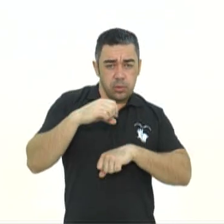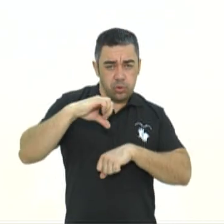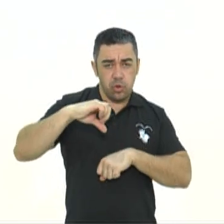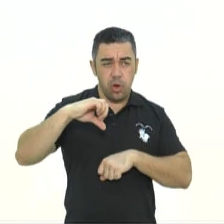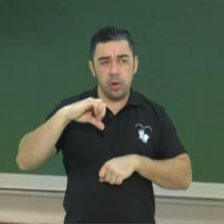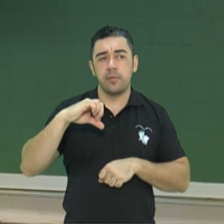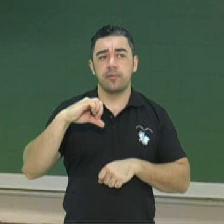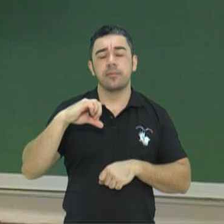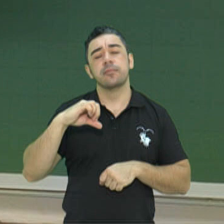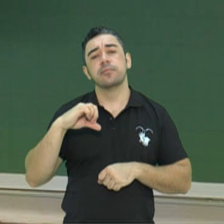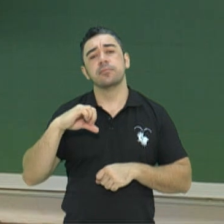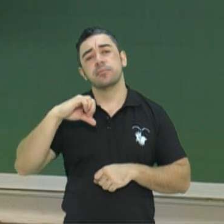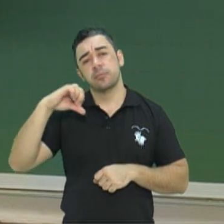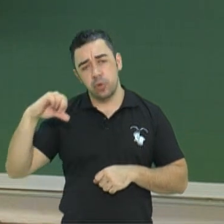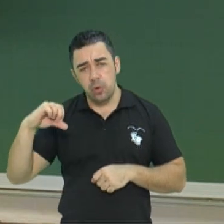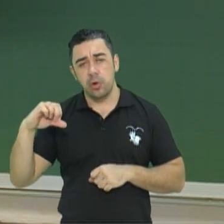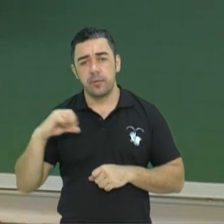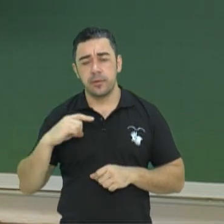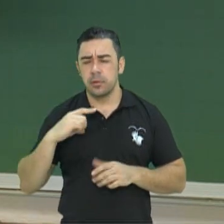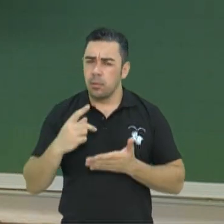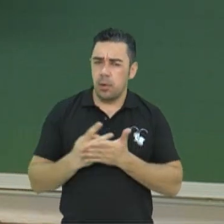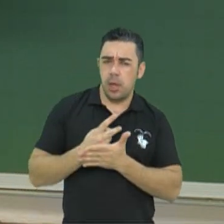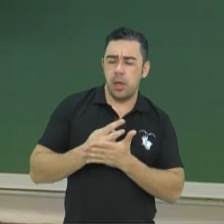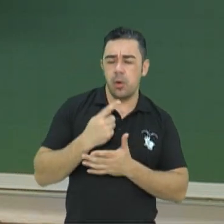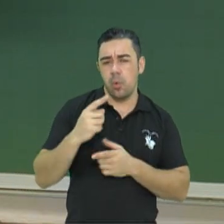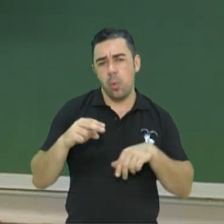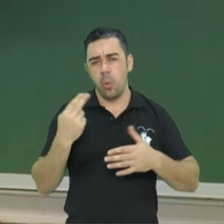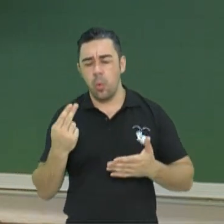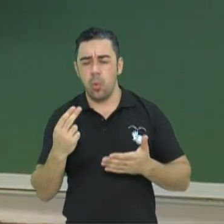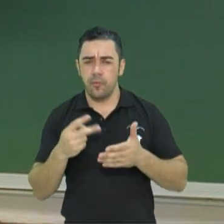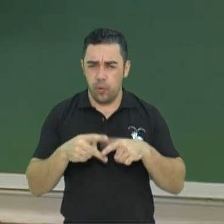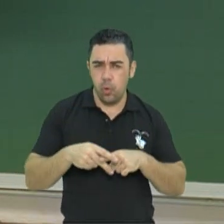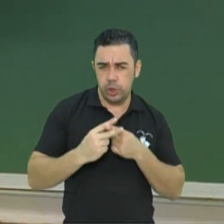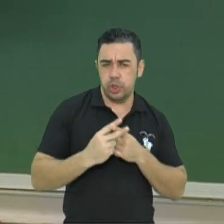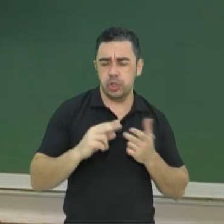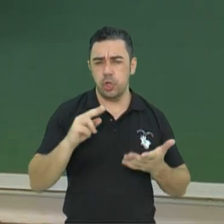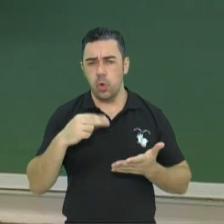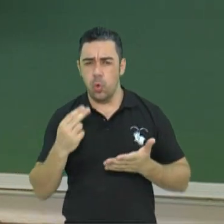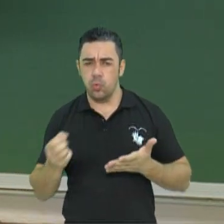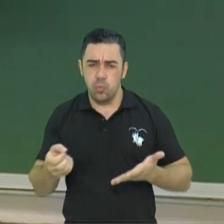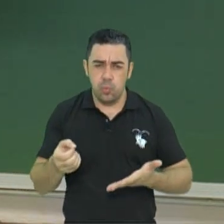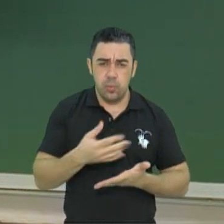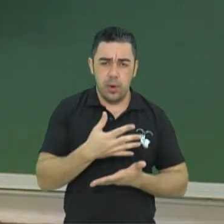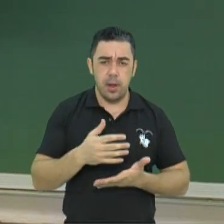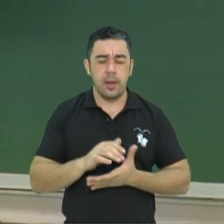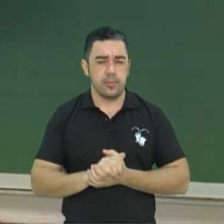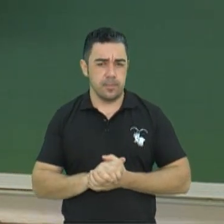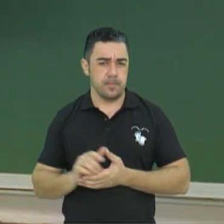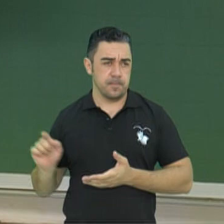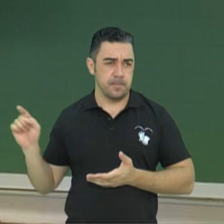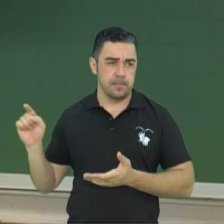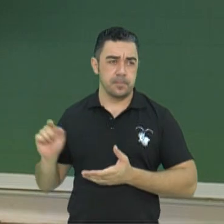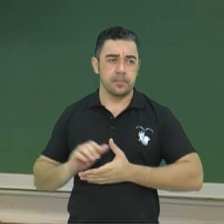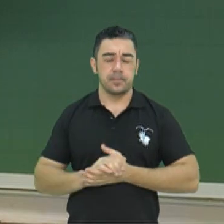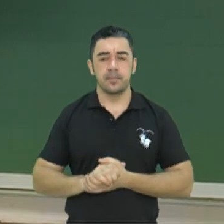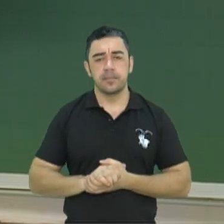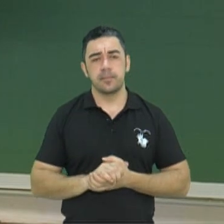foi percebido algum erro ou atualizado alguma informação, então, houve essa